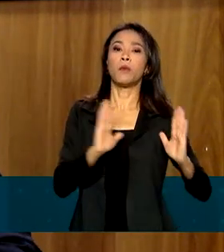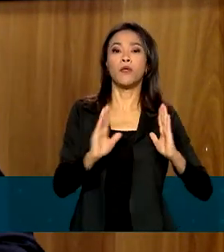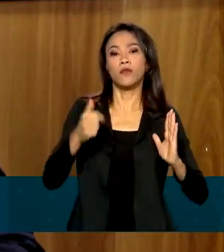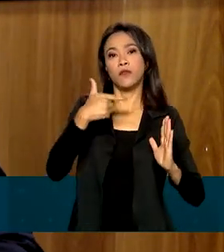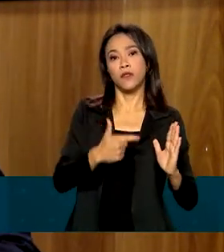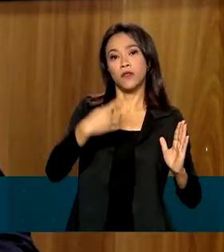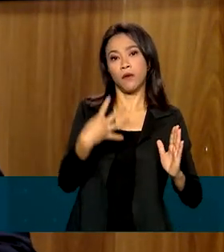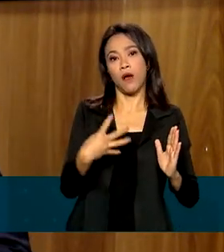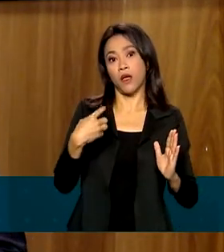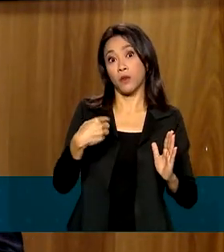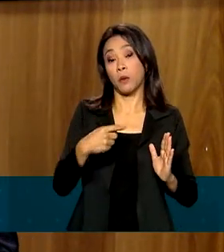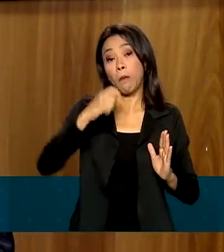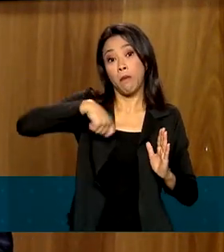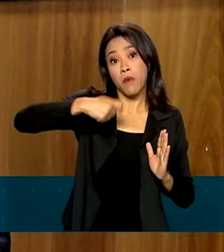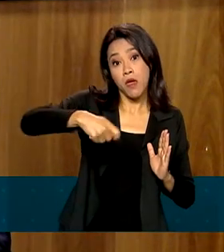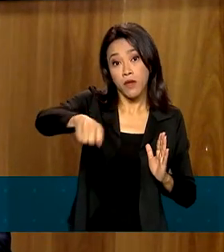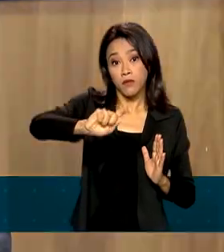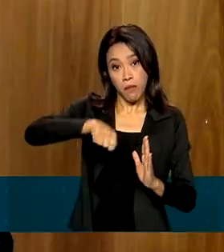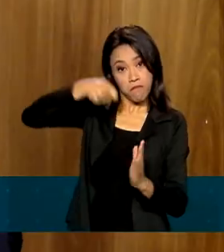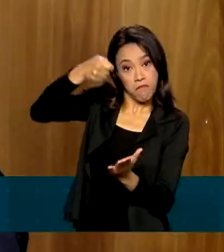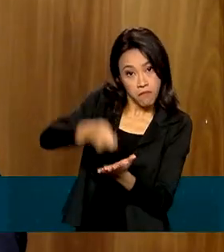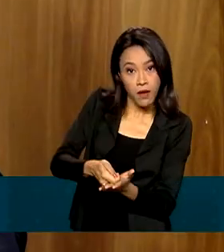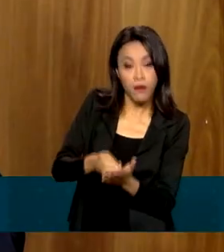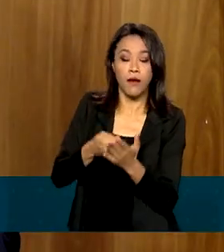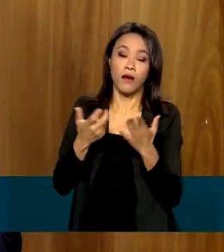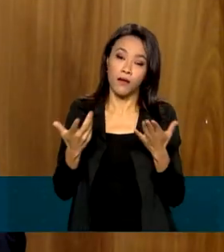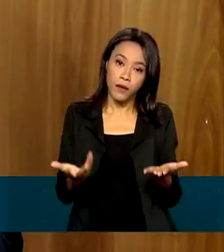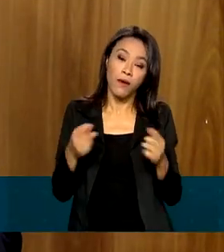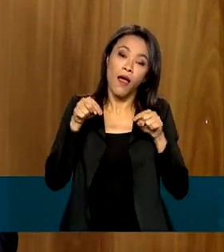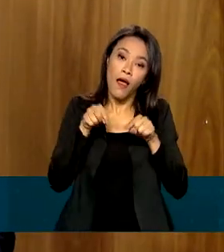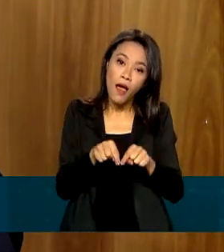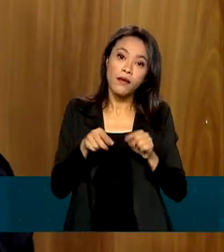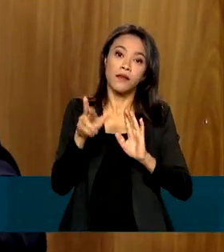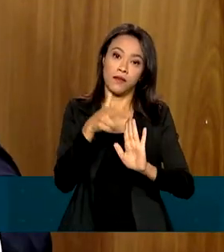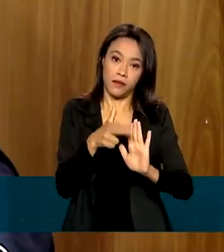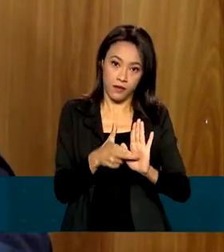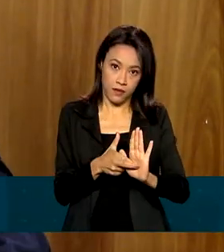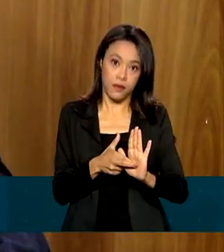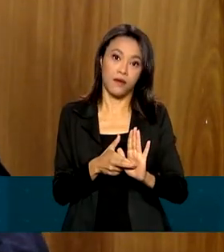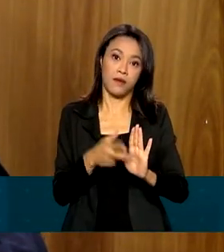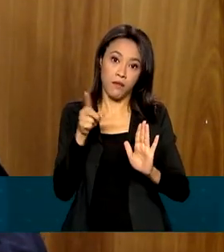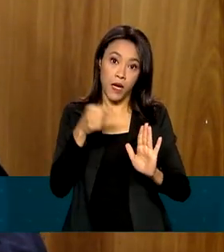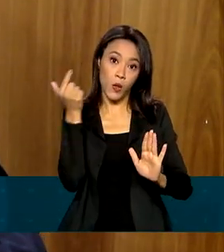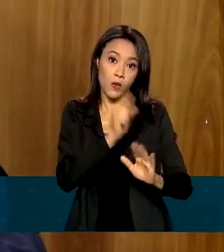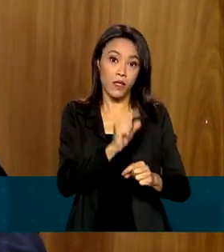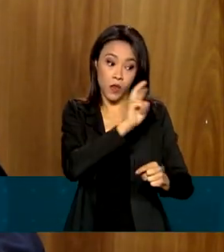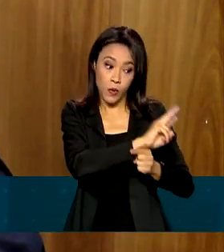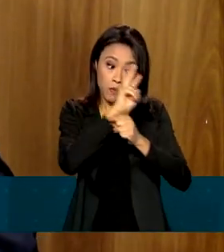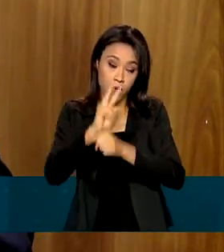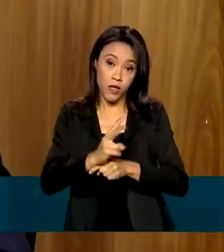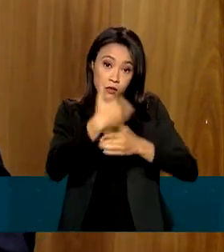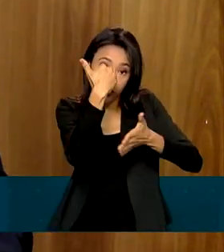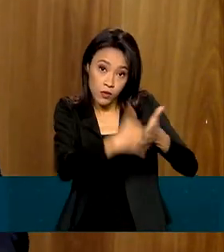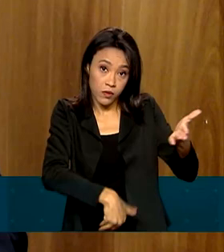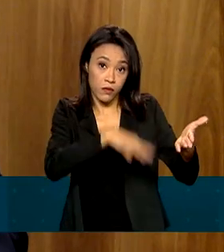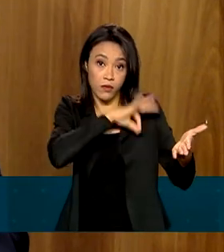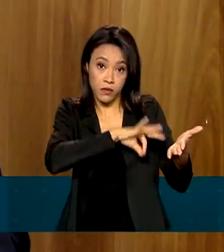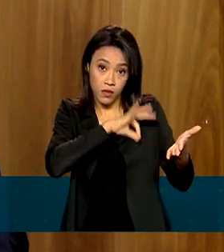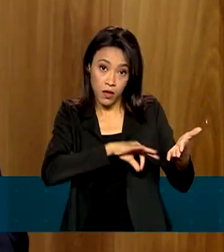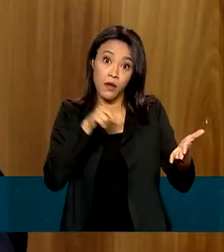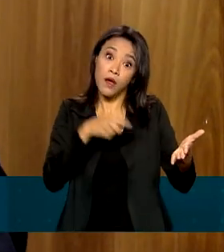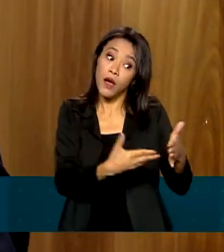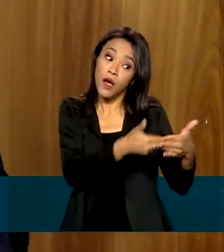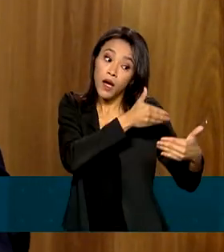meses para pagamento desse benefício. Uma das condicionantes para a realização do empréstimo consignado é a educação